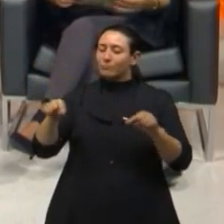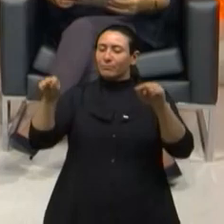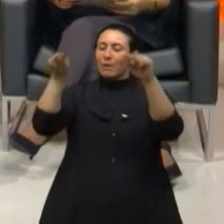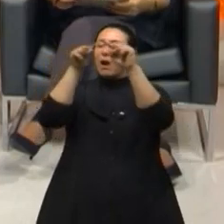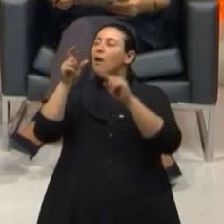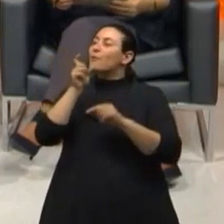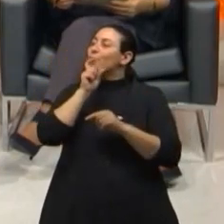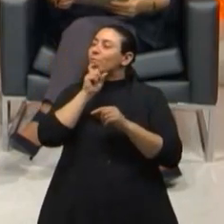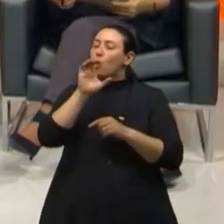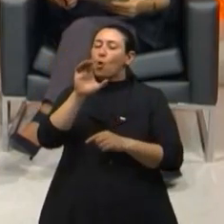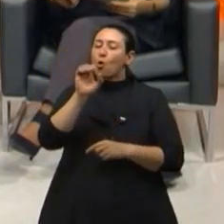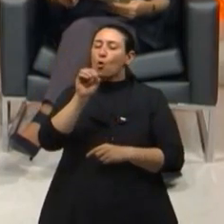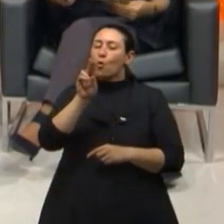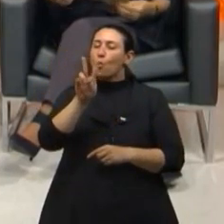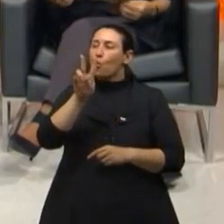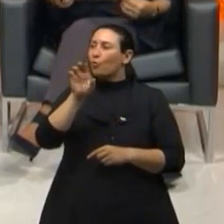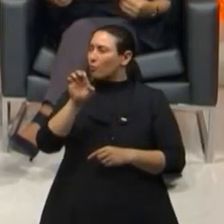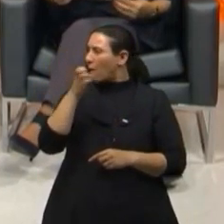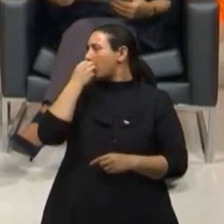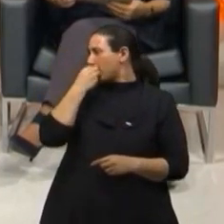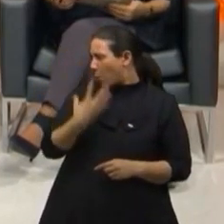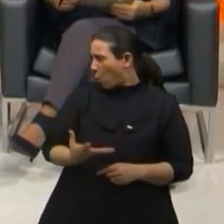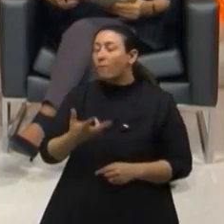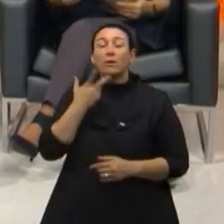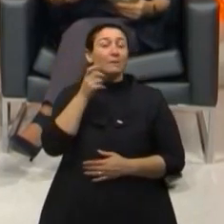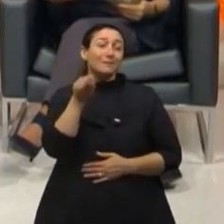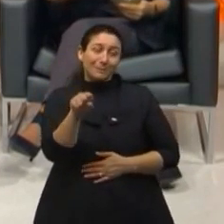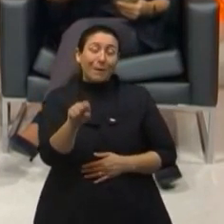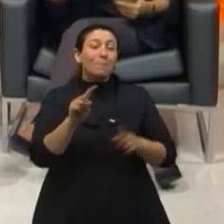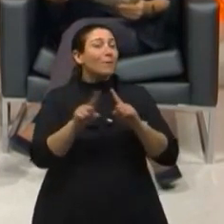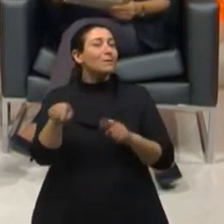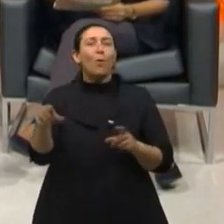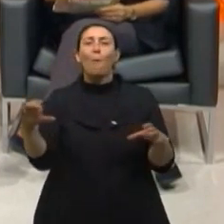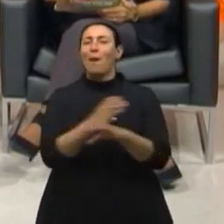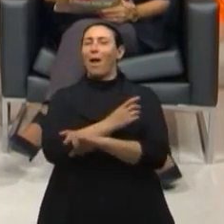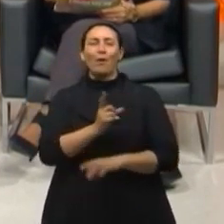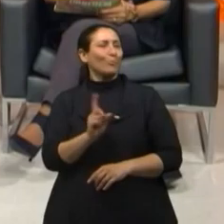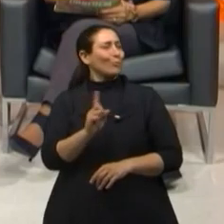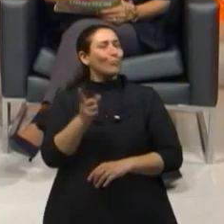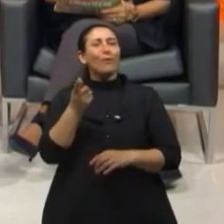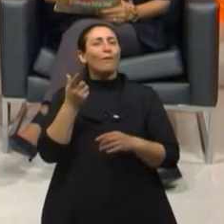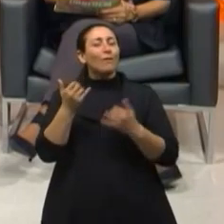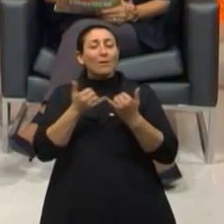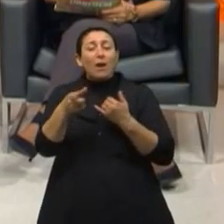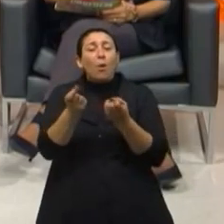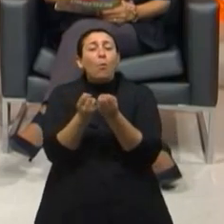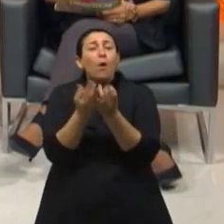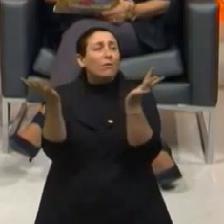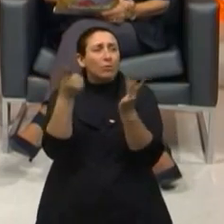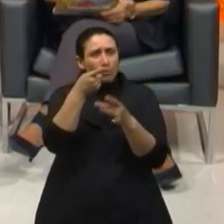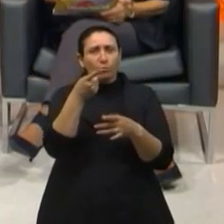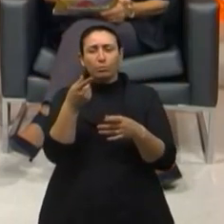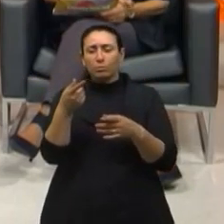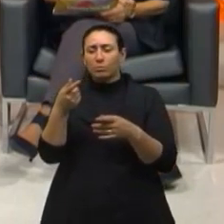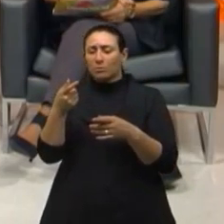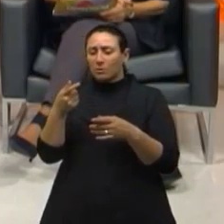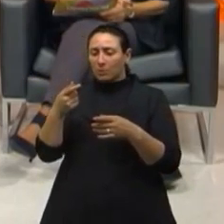mas tu não vai absorver ah a quantidade necessária e não é nem só isso ele não tem a quantidade comparável